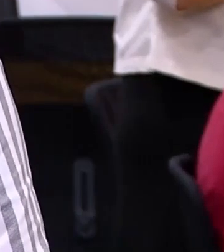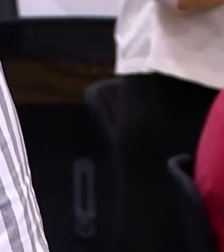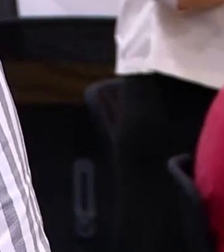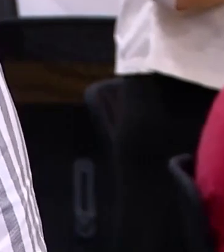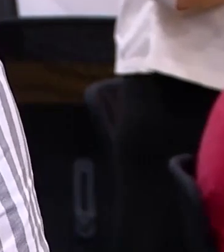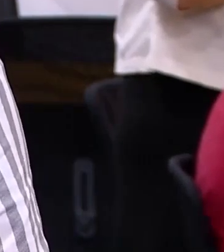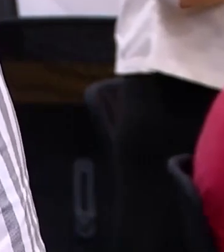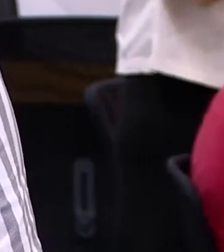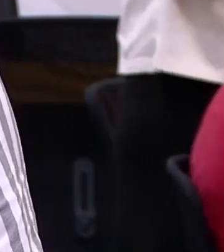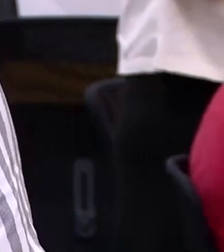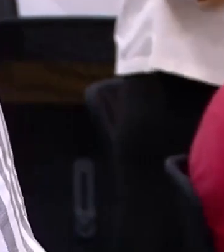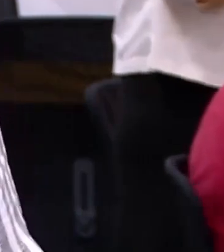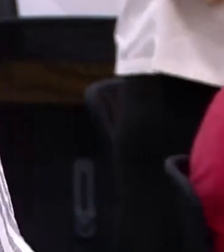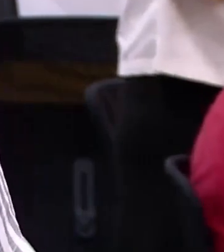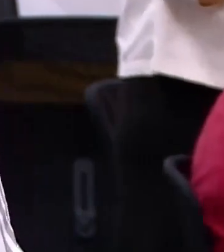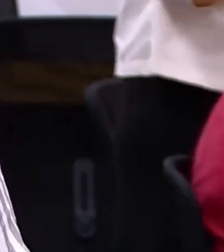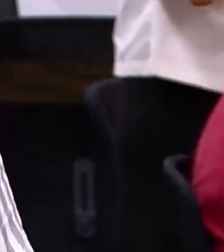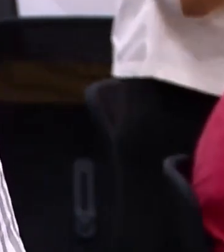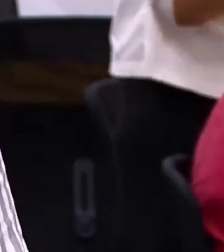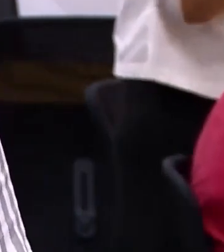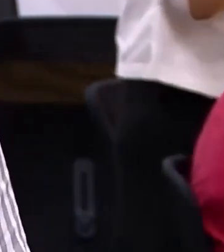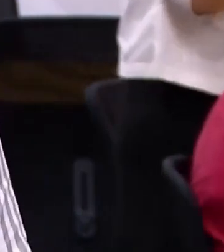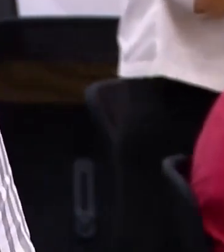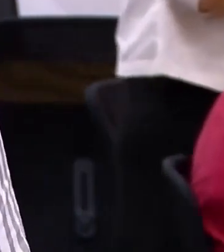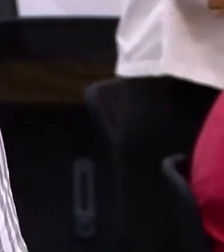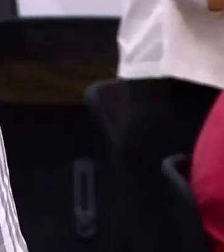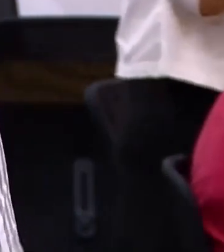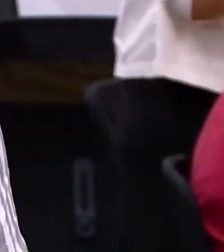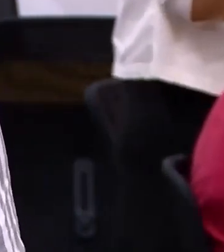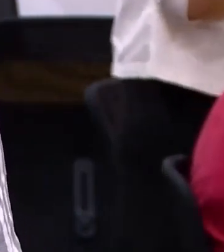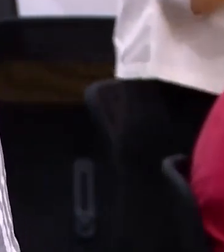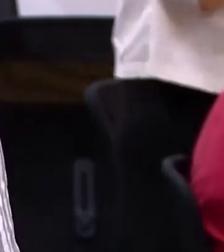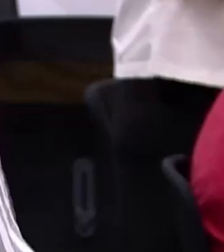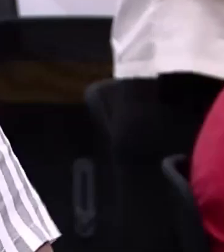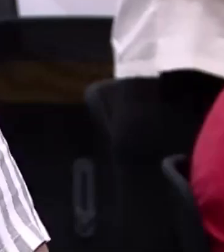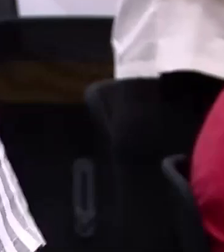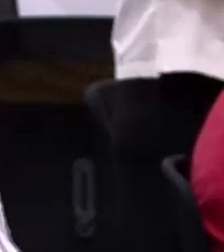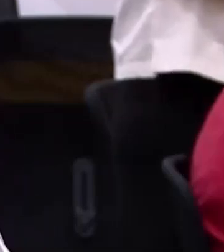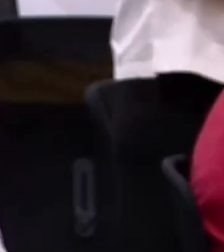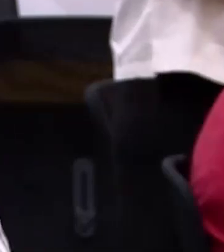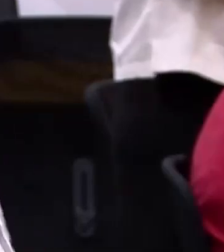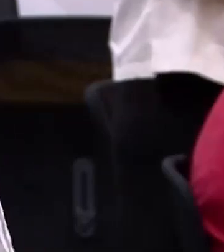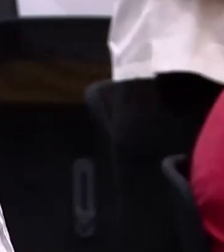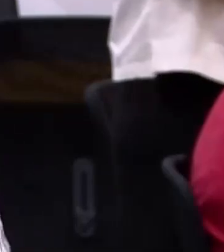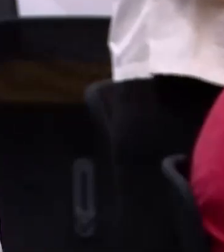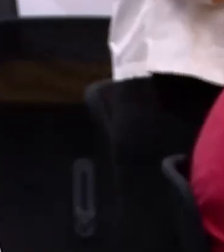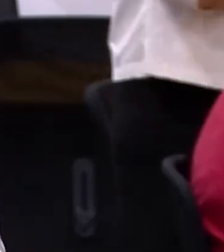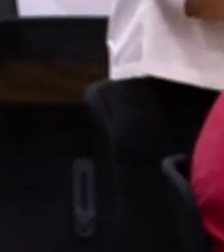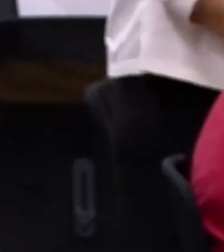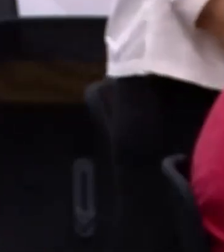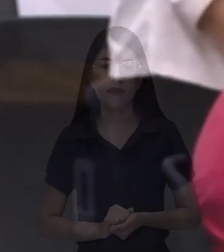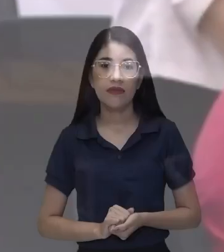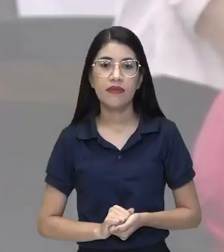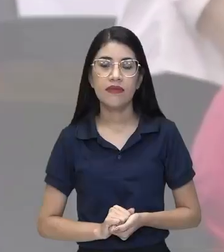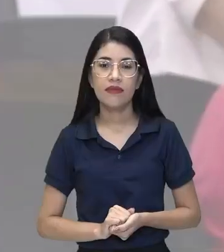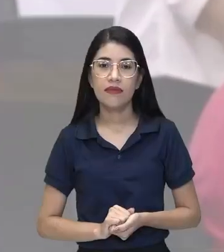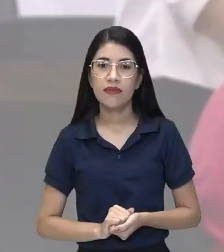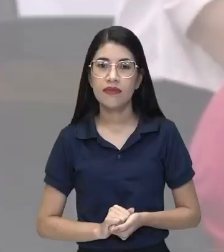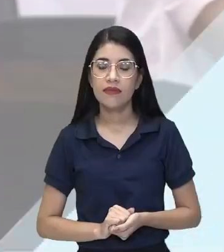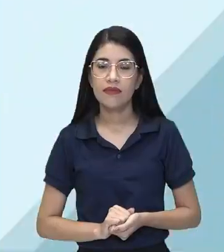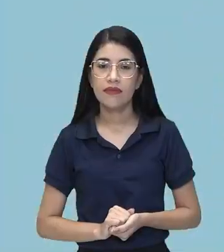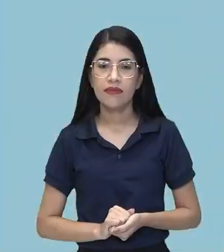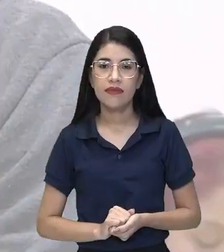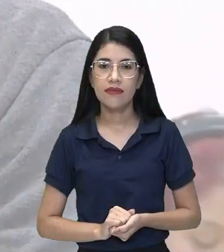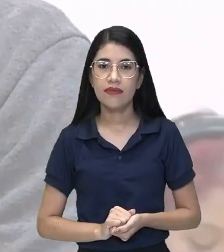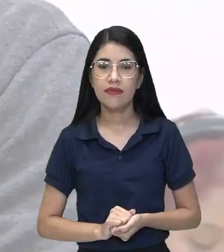Desde a minha infância, eu ouvi falar que passar por debaixo da escada dá azar. Então, até hoje, eu evito passar por debaixo da